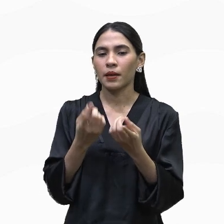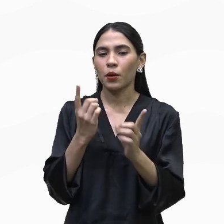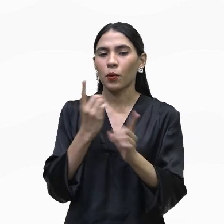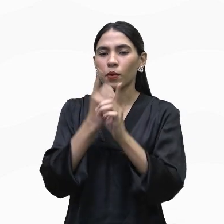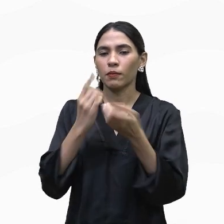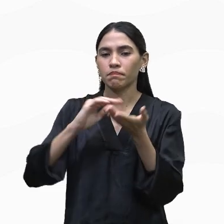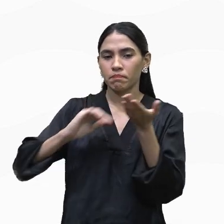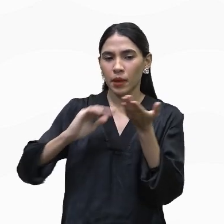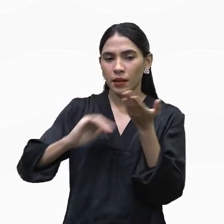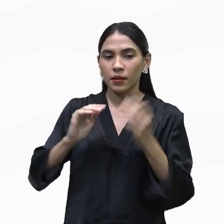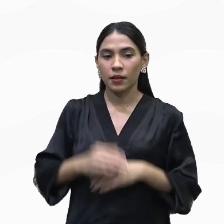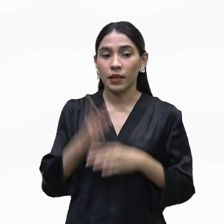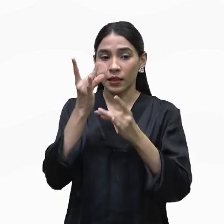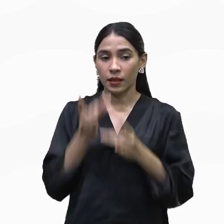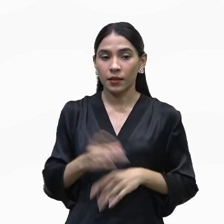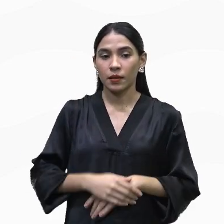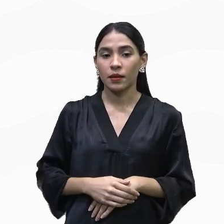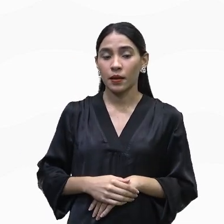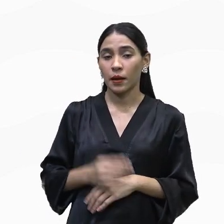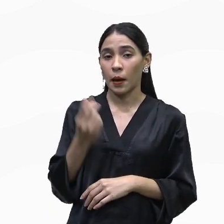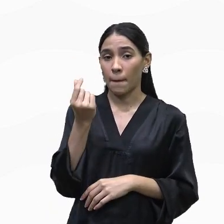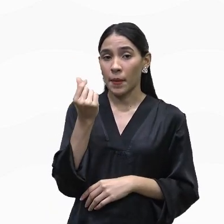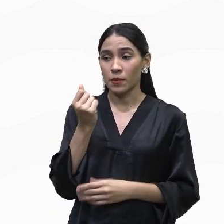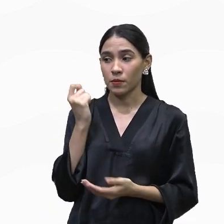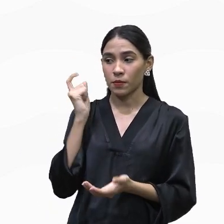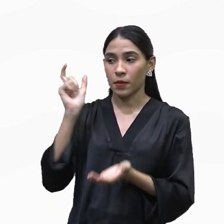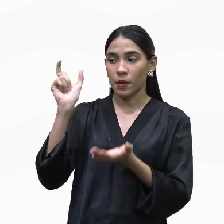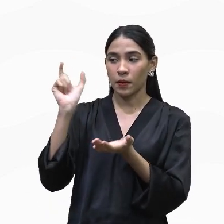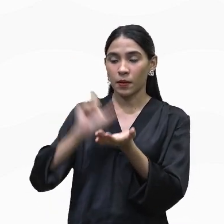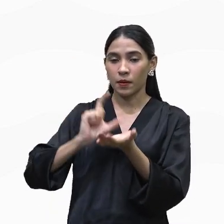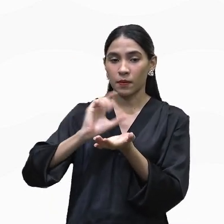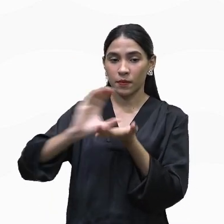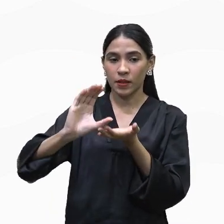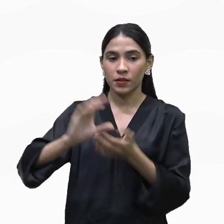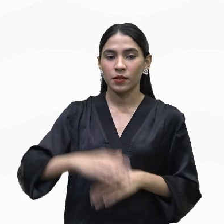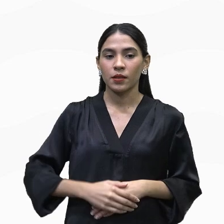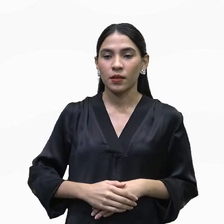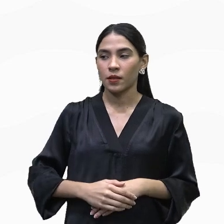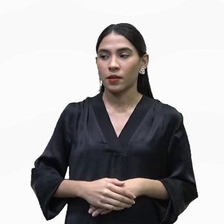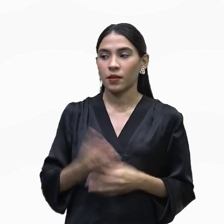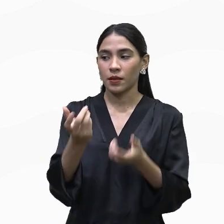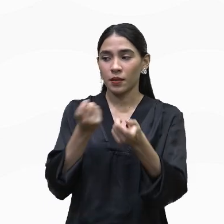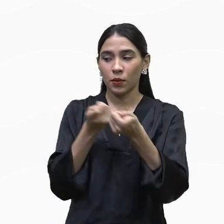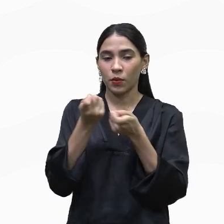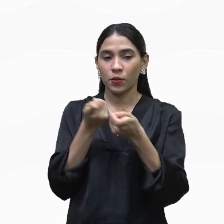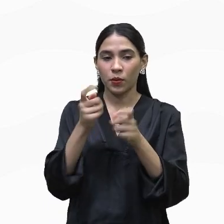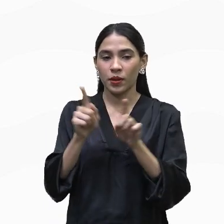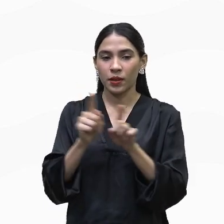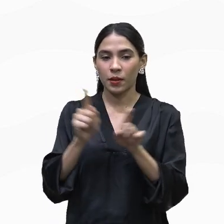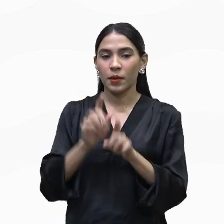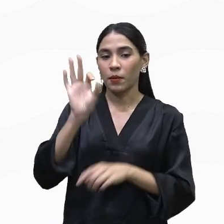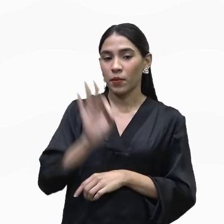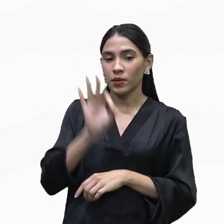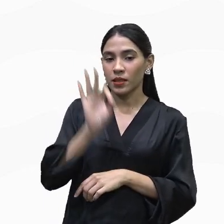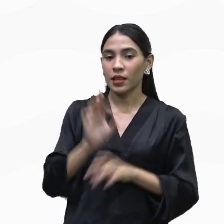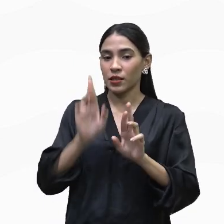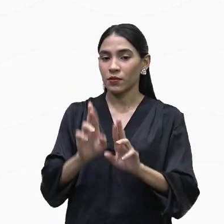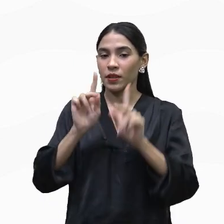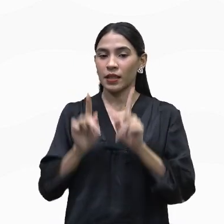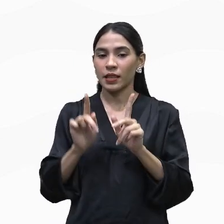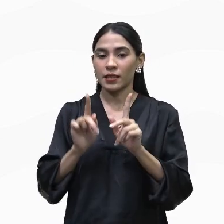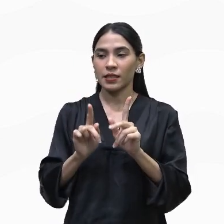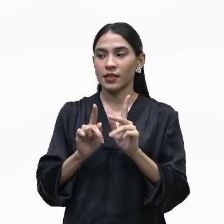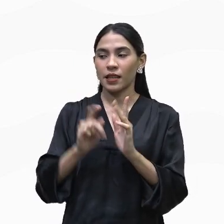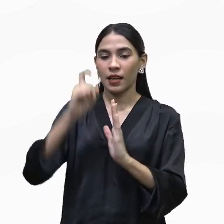desperdícios, detalhamento, preço à vista, poupo financio, porcentagem, a diferença que a taxa de juros faz no